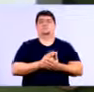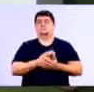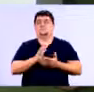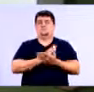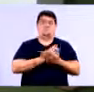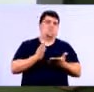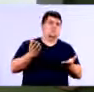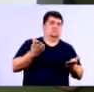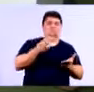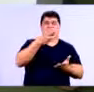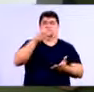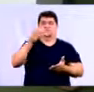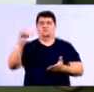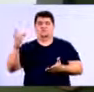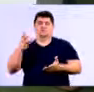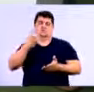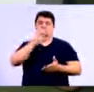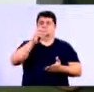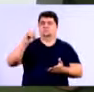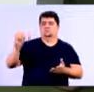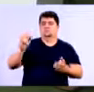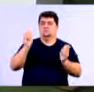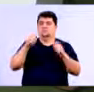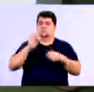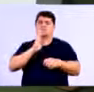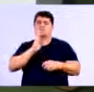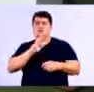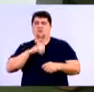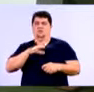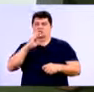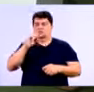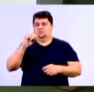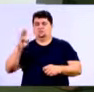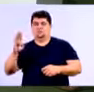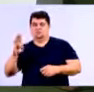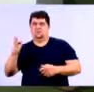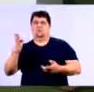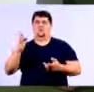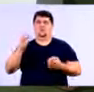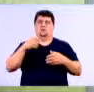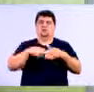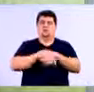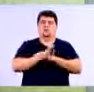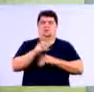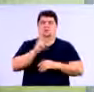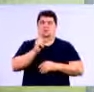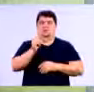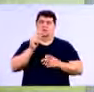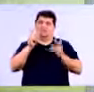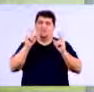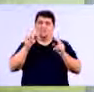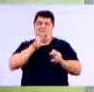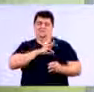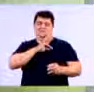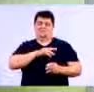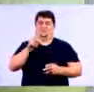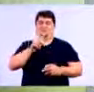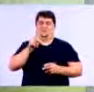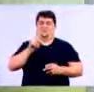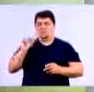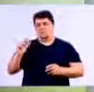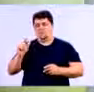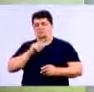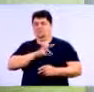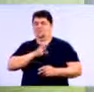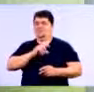entre R$300, R$500. Mas legal também. A gente tem um CDBzinho aí correspondente ao salário do professor, pouquinho, né? Mas a gente vai